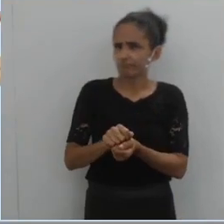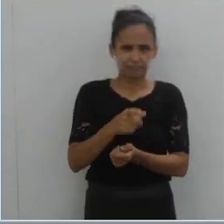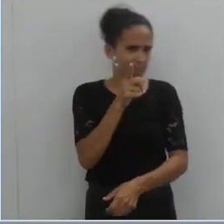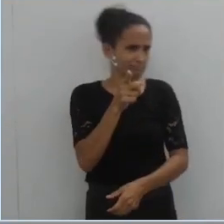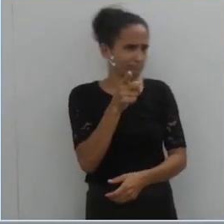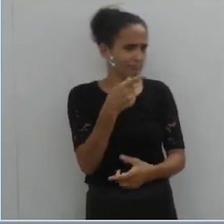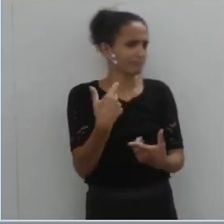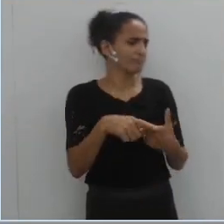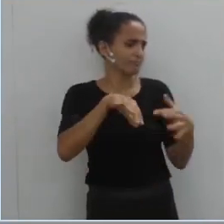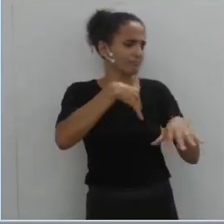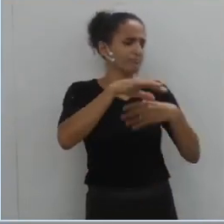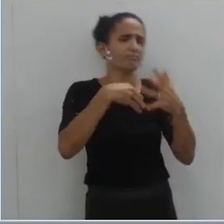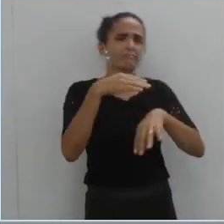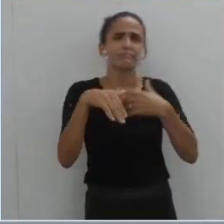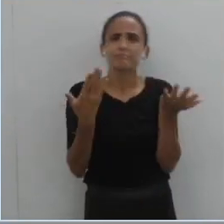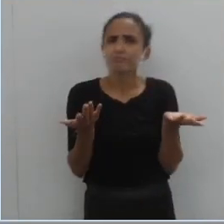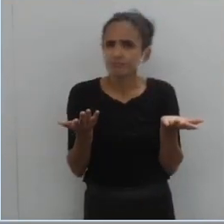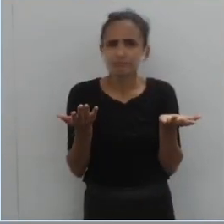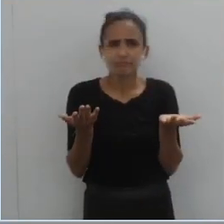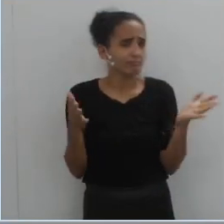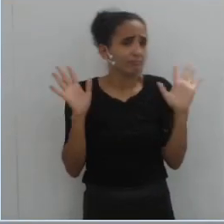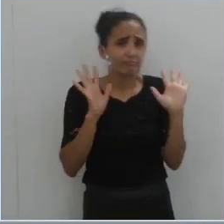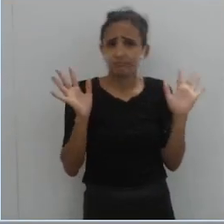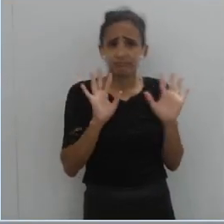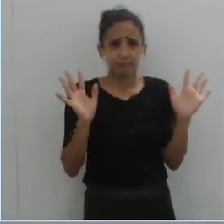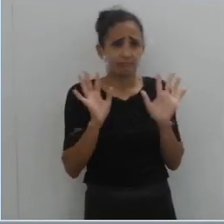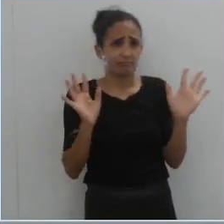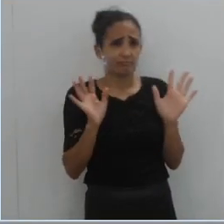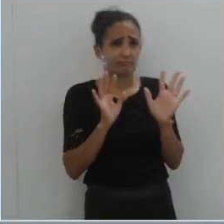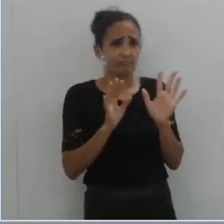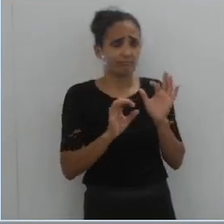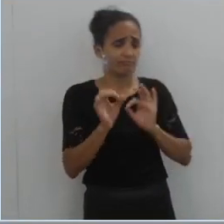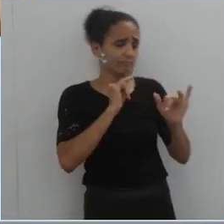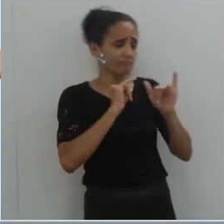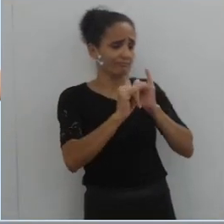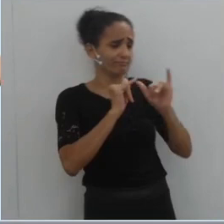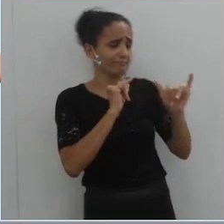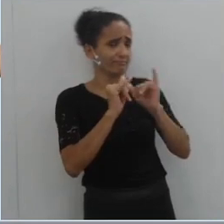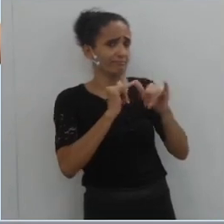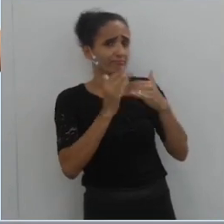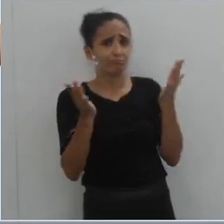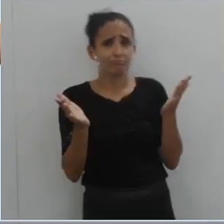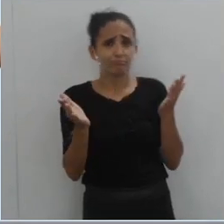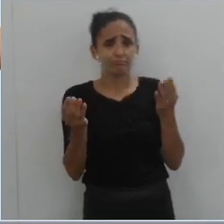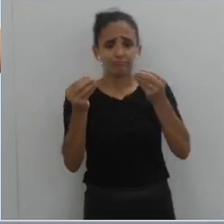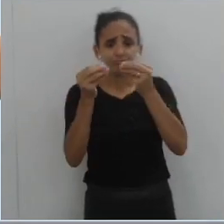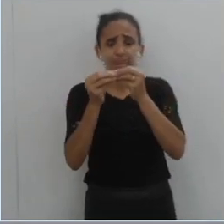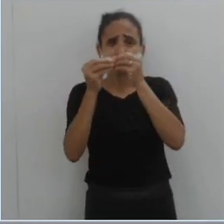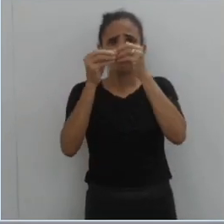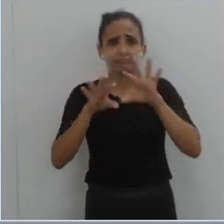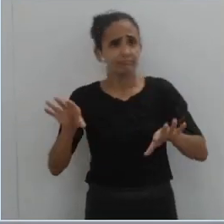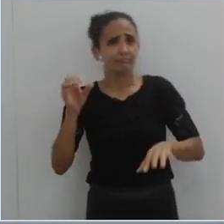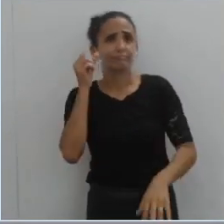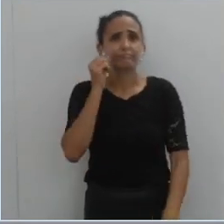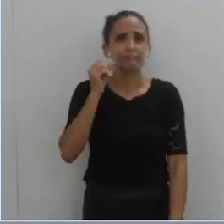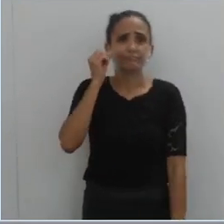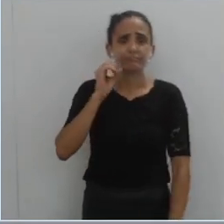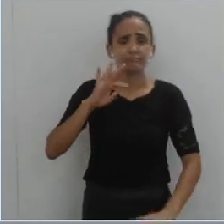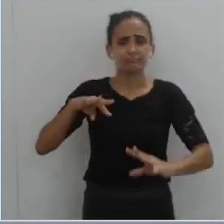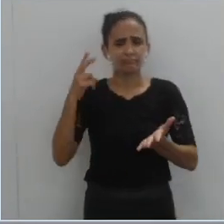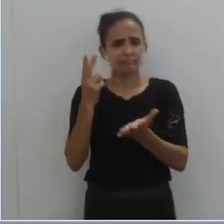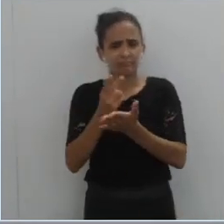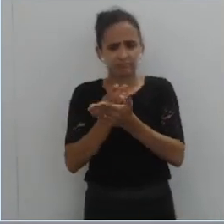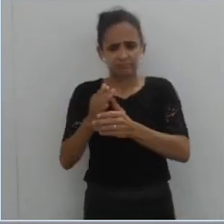Era justificativa, porque não tem. Aí inventa uma coisa, para quê? Para poder fazer.